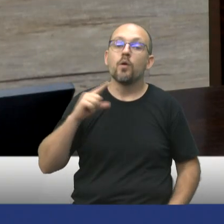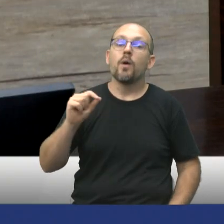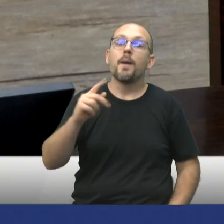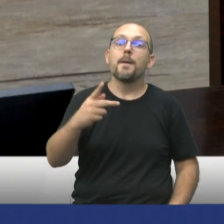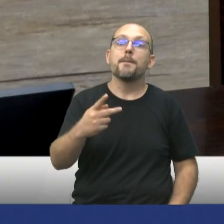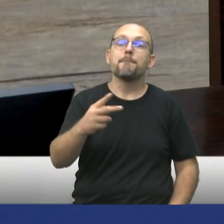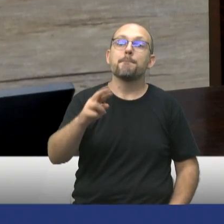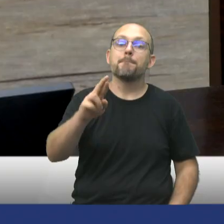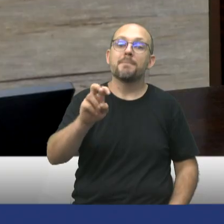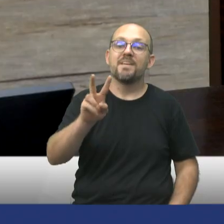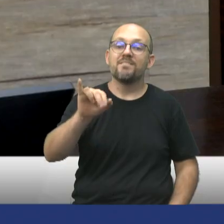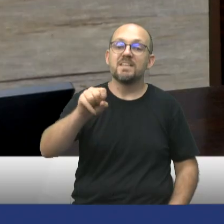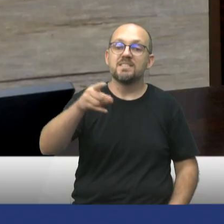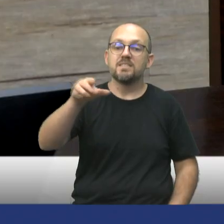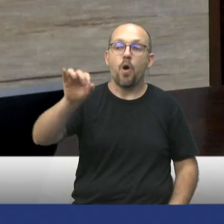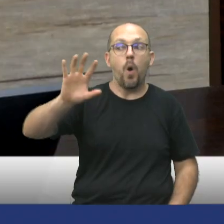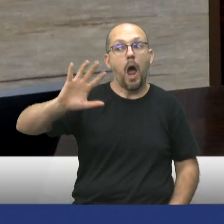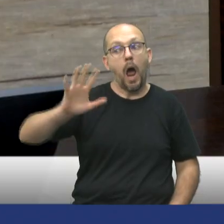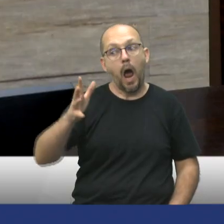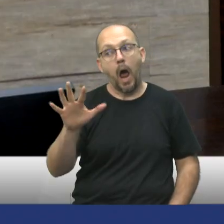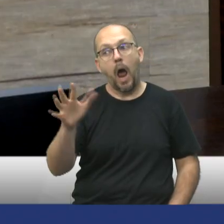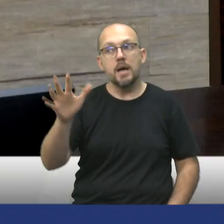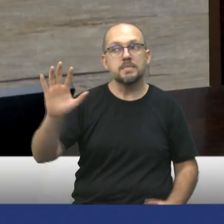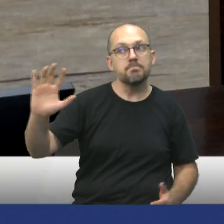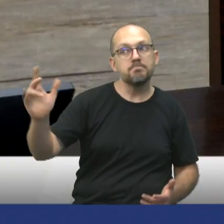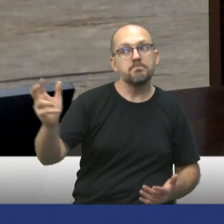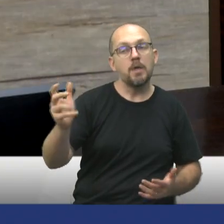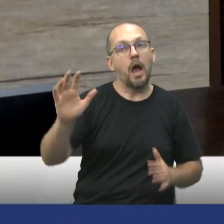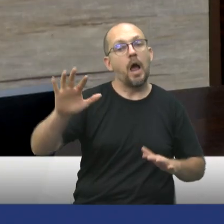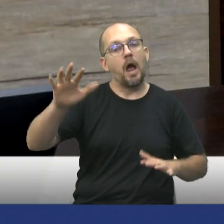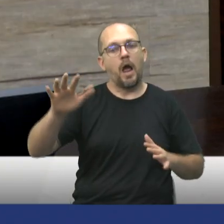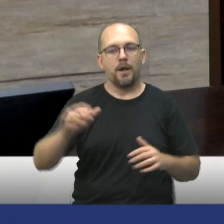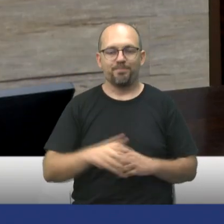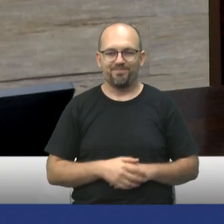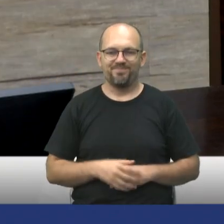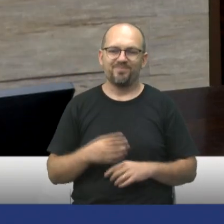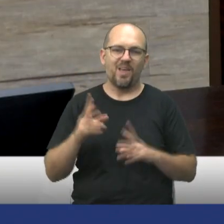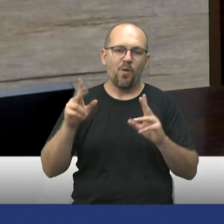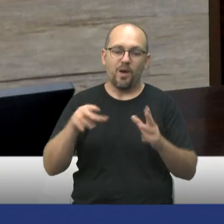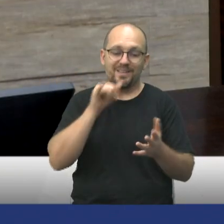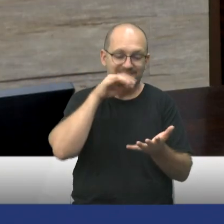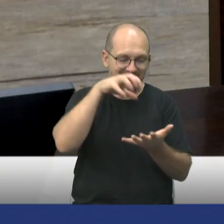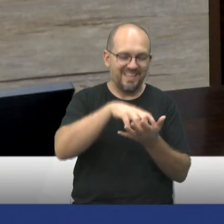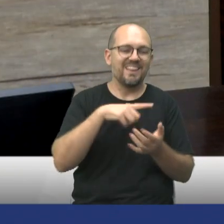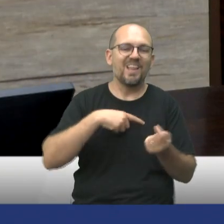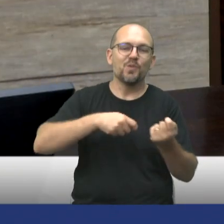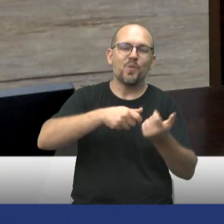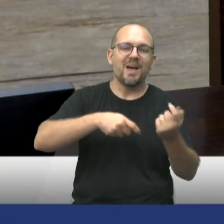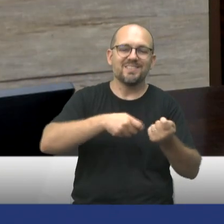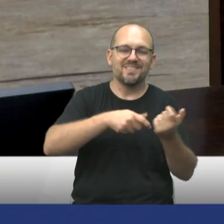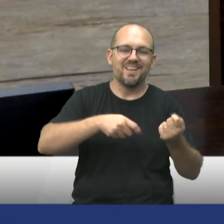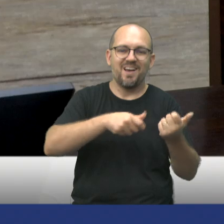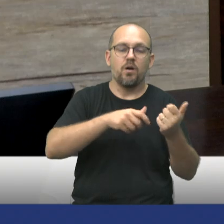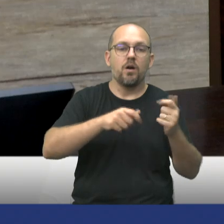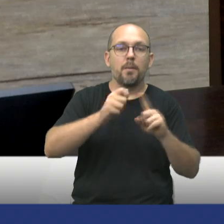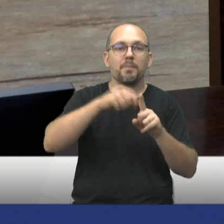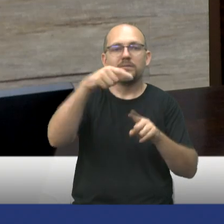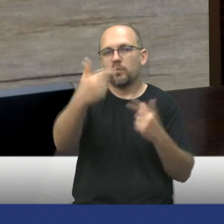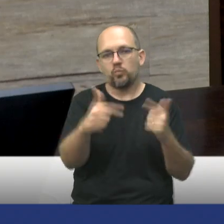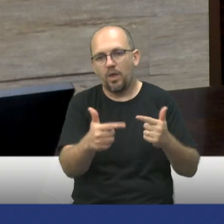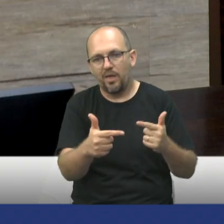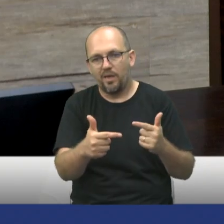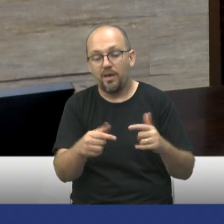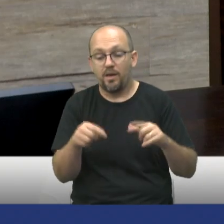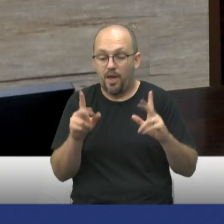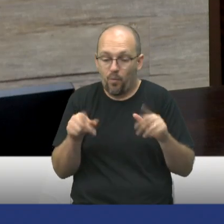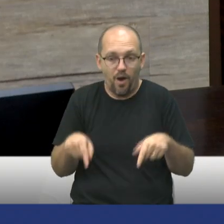entidade também fica difícil, às vezes alguns meses, porque trabalha com doação, naquele mês não tem a doação, aqui também a gente pode ficar sem